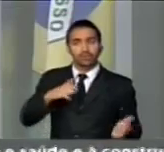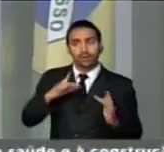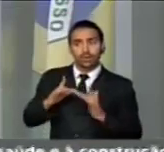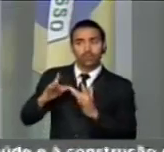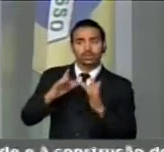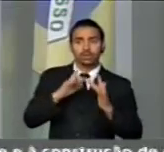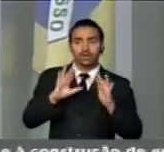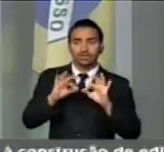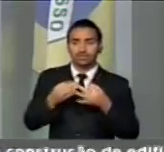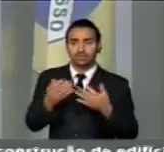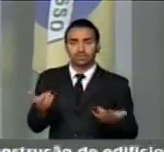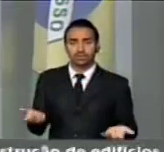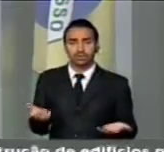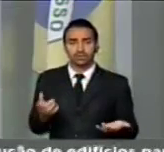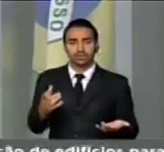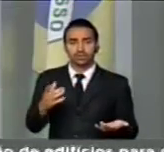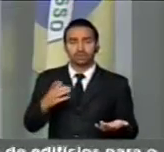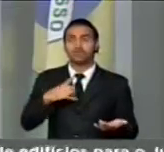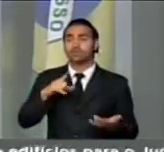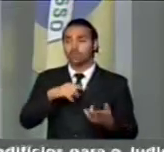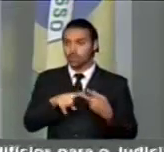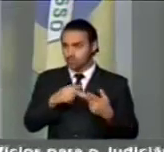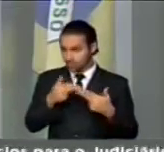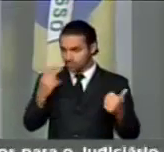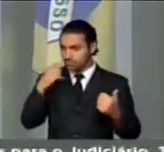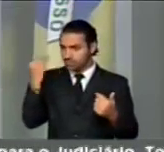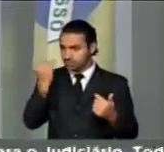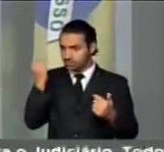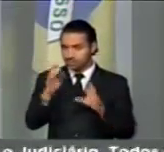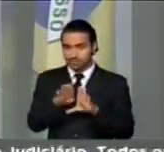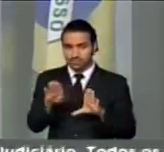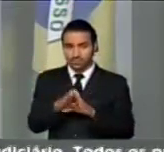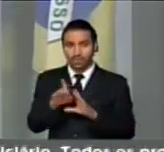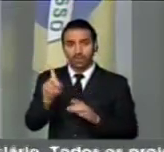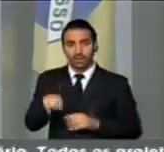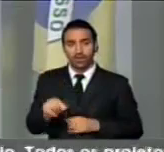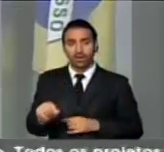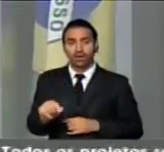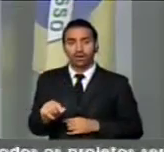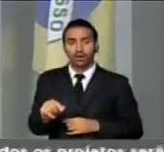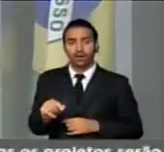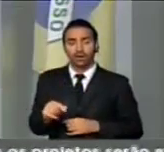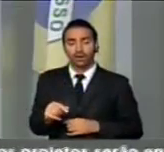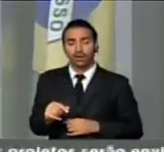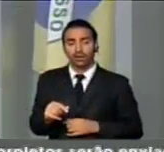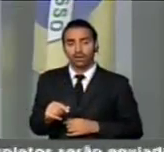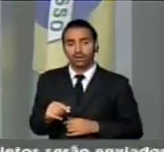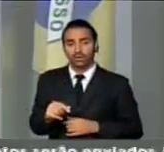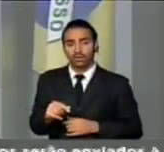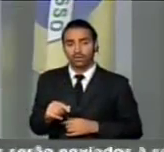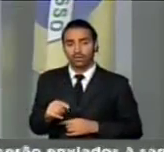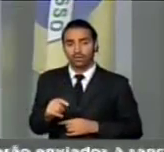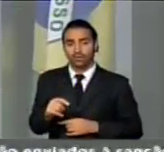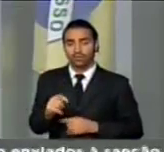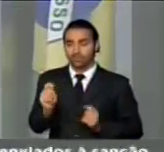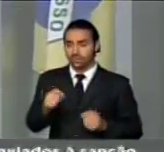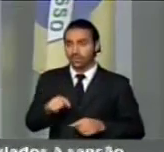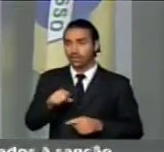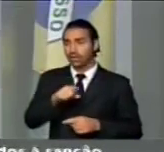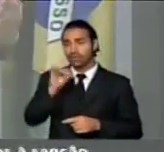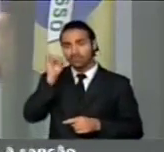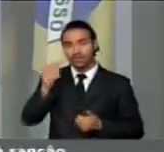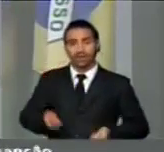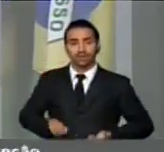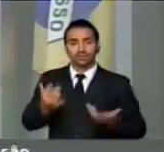contatos familiares, e tem um outro detalhe importante, é um mecanismo de se ter a custo zero, para quem usa,